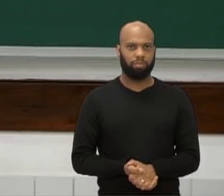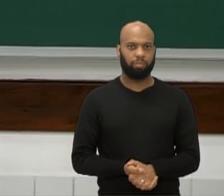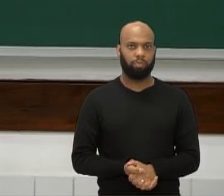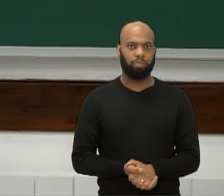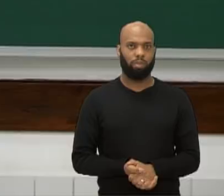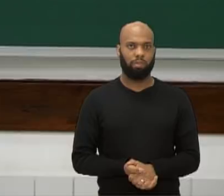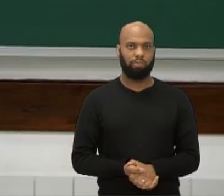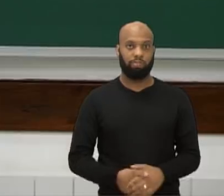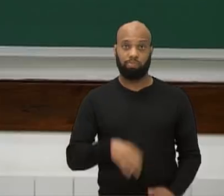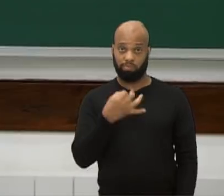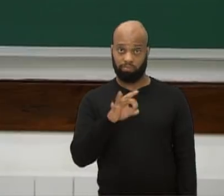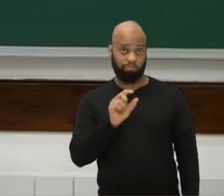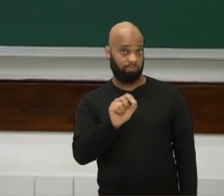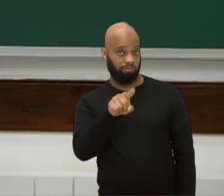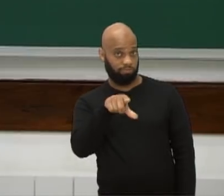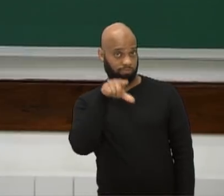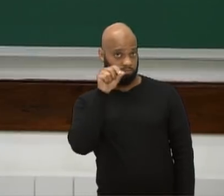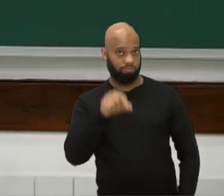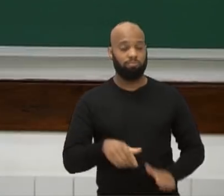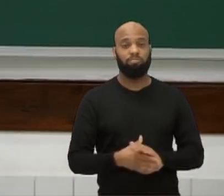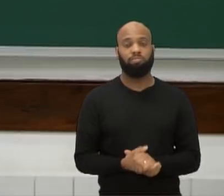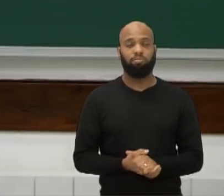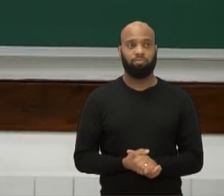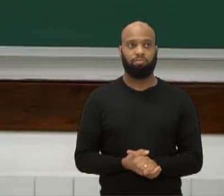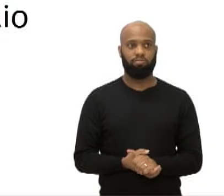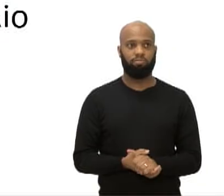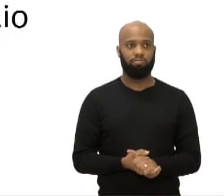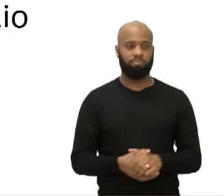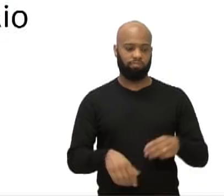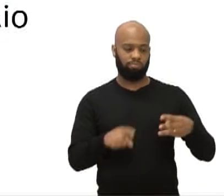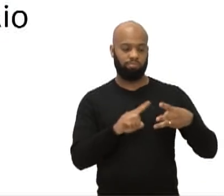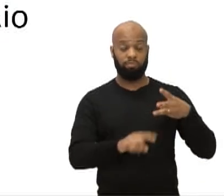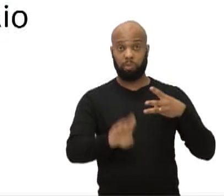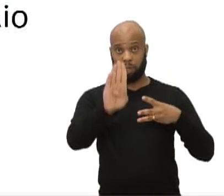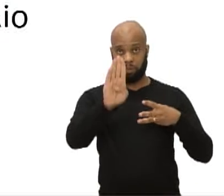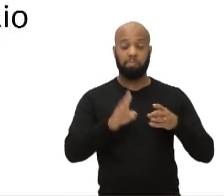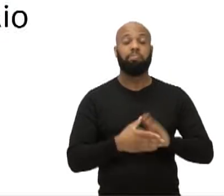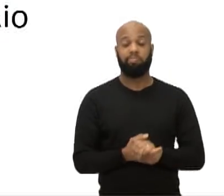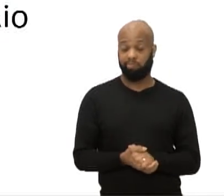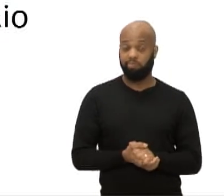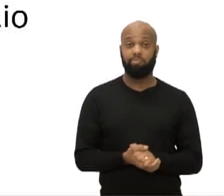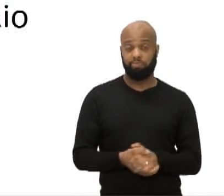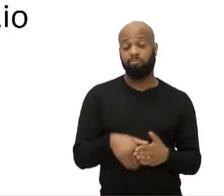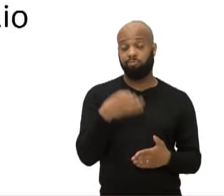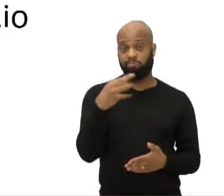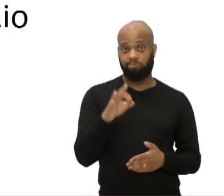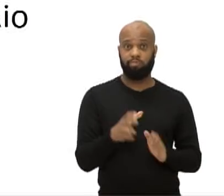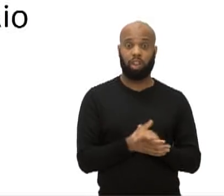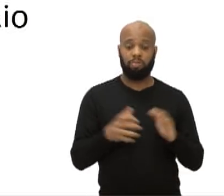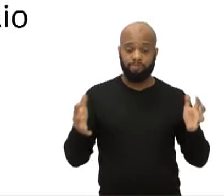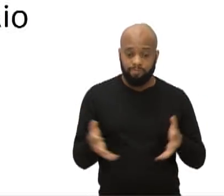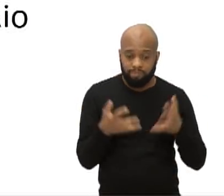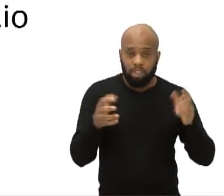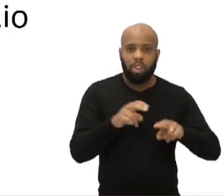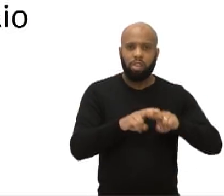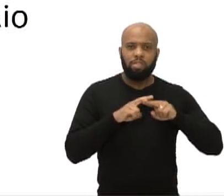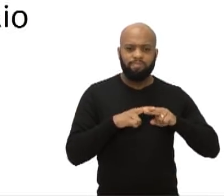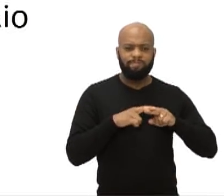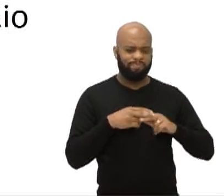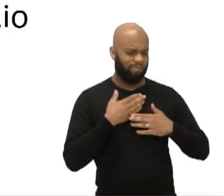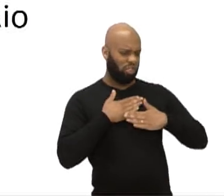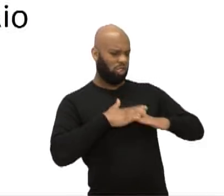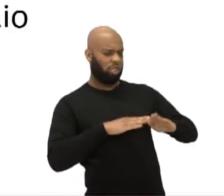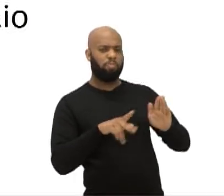A alternativa correta, qual será? A alternativa B. Foi motivada por insatisfação com